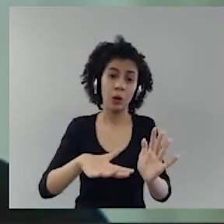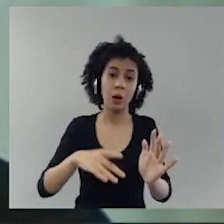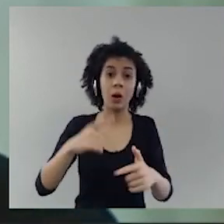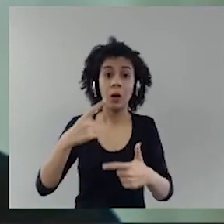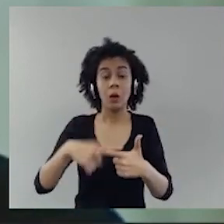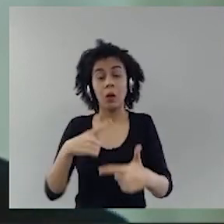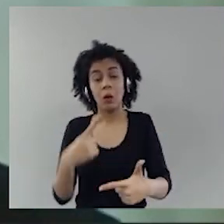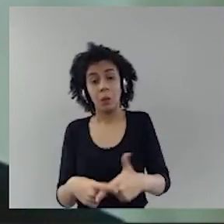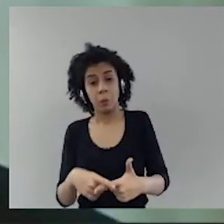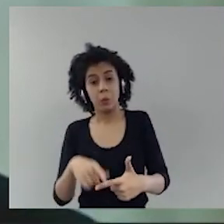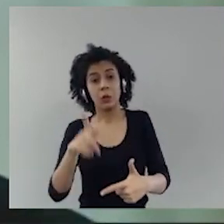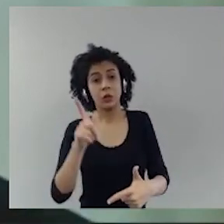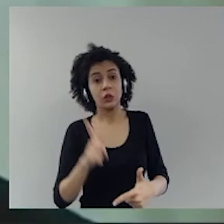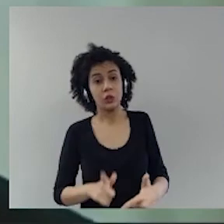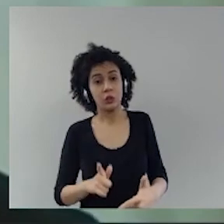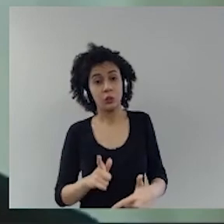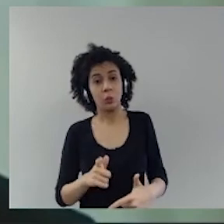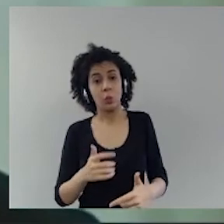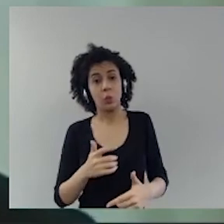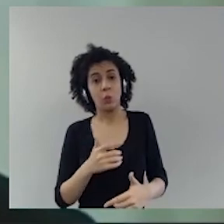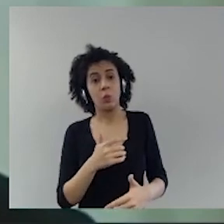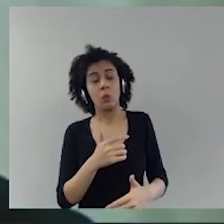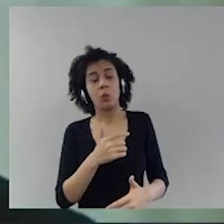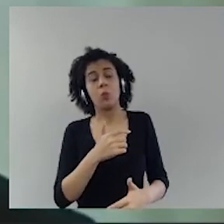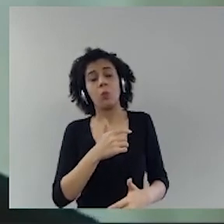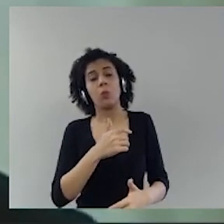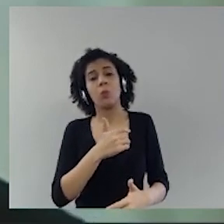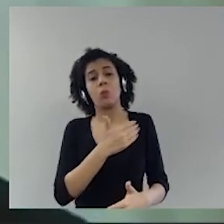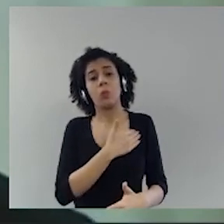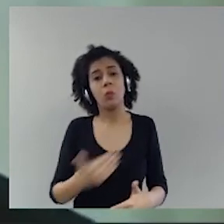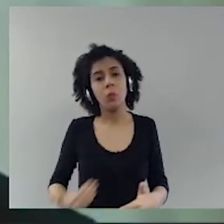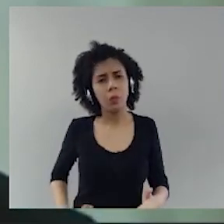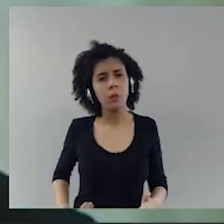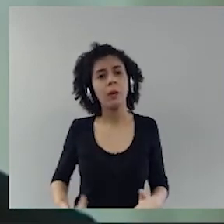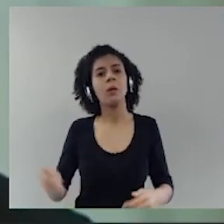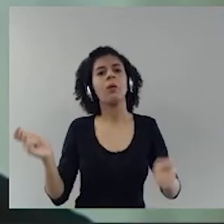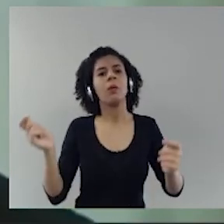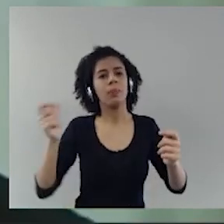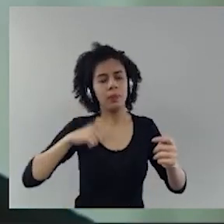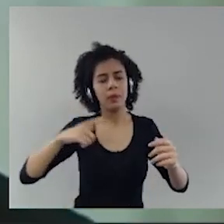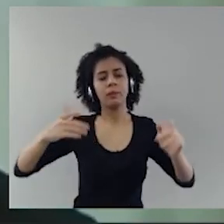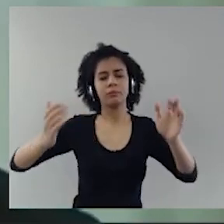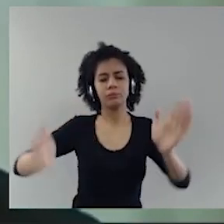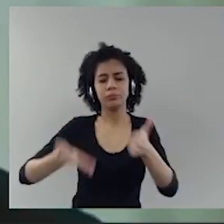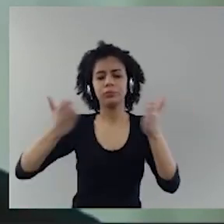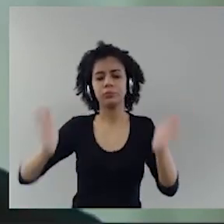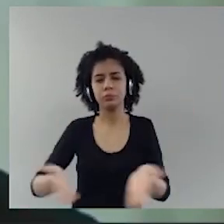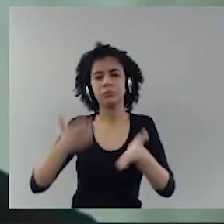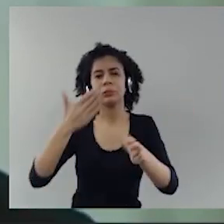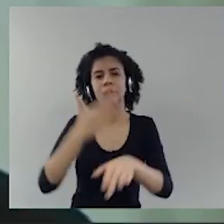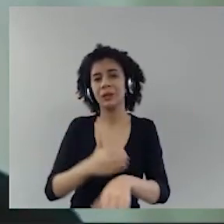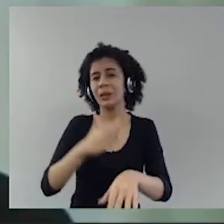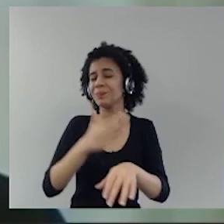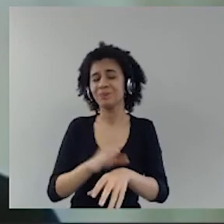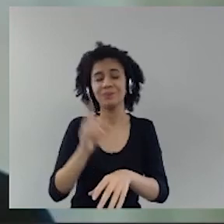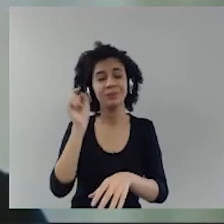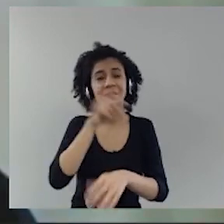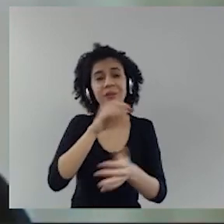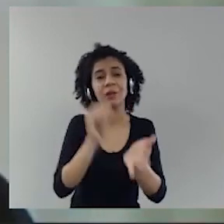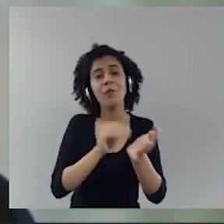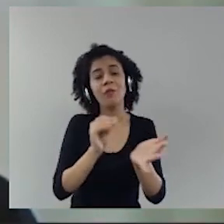gestor público hoje com raras exceções e invests na capacitação eo treinamento